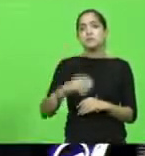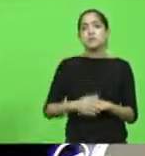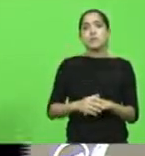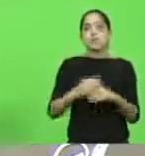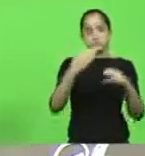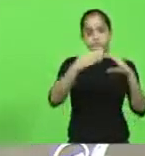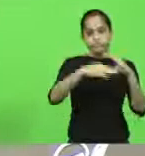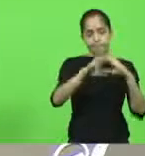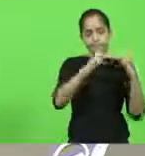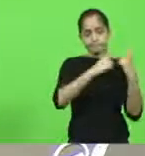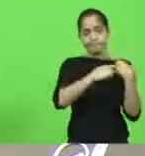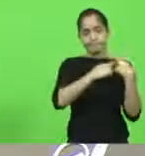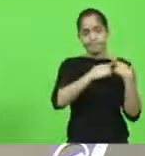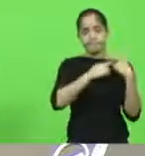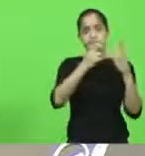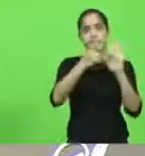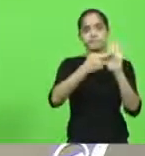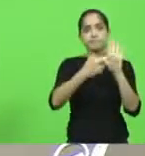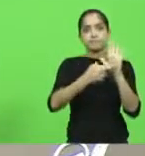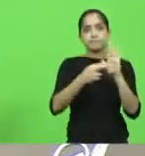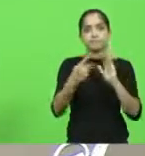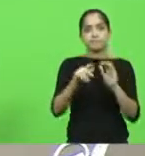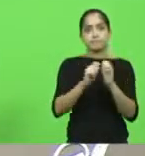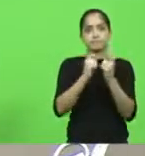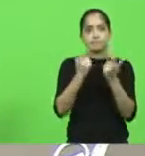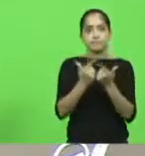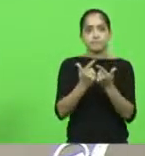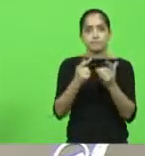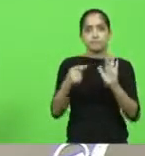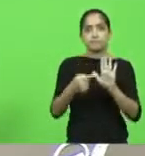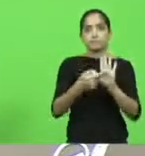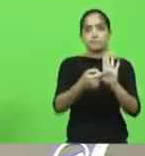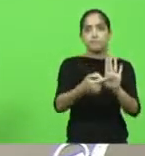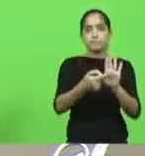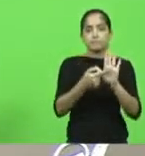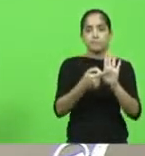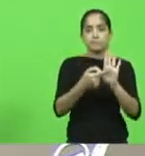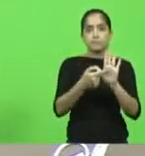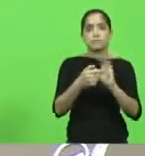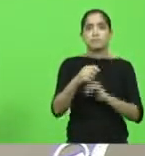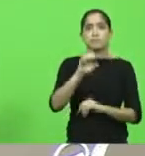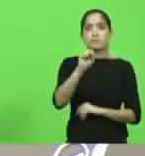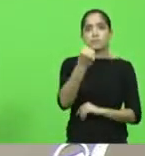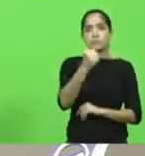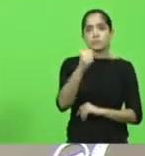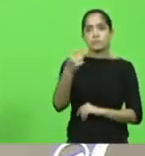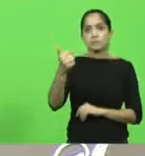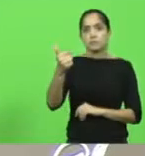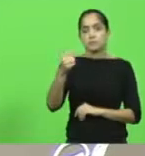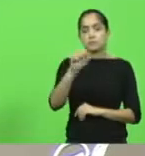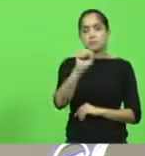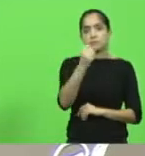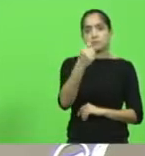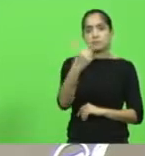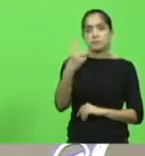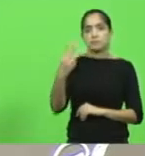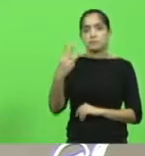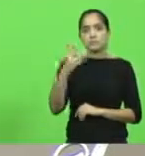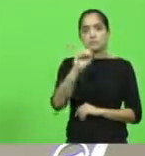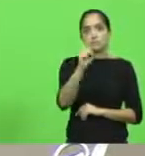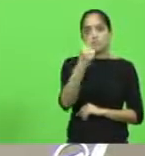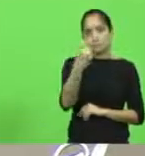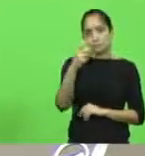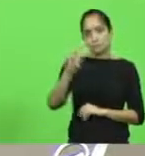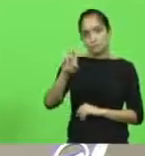encaminhará os destinatários, conforme determina o regimento interno, as seguintes indicações. Indicações 812 a 813, 815 a